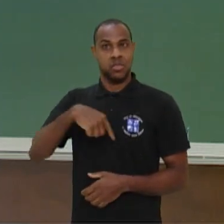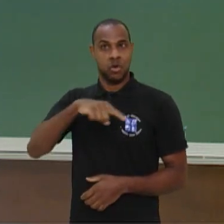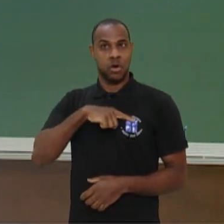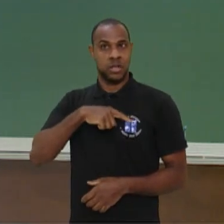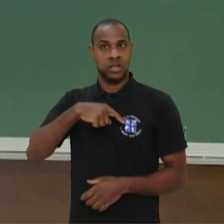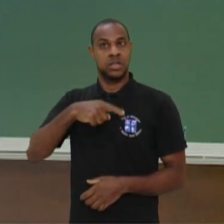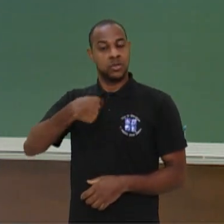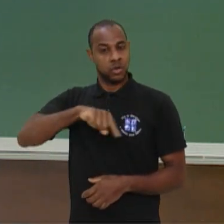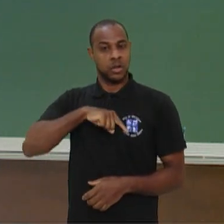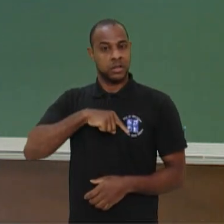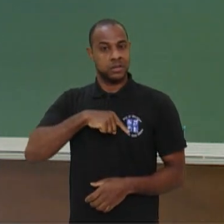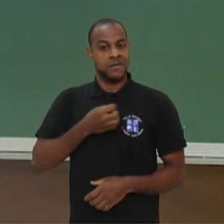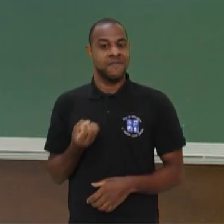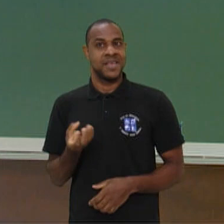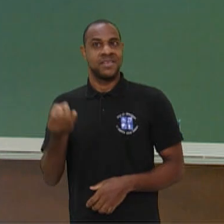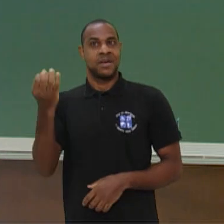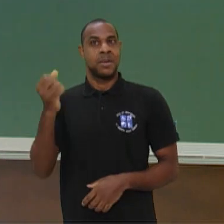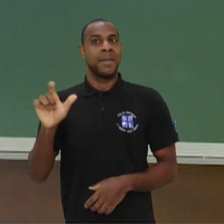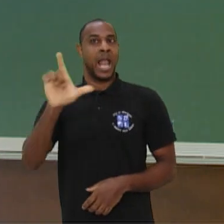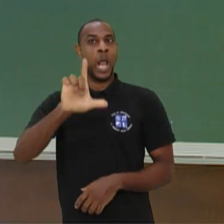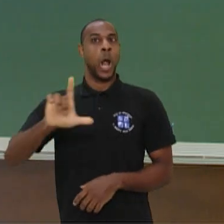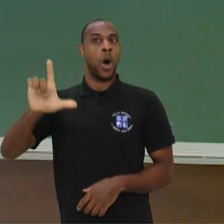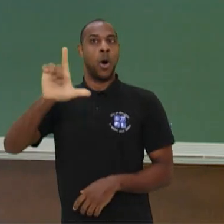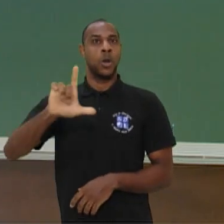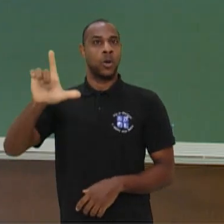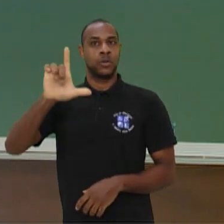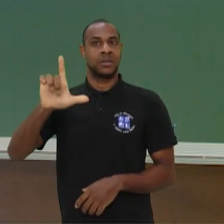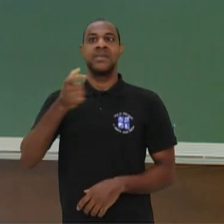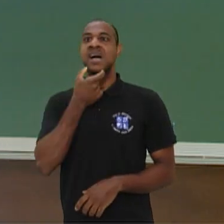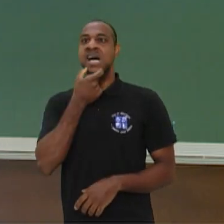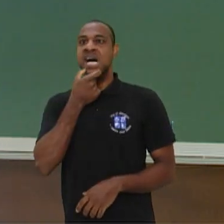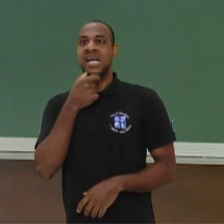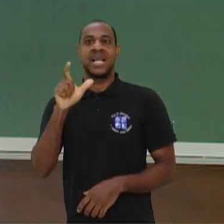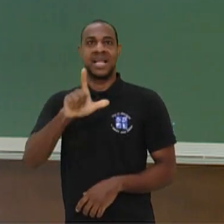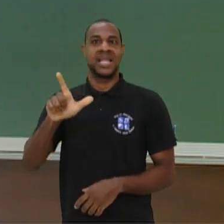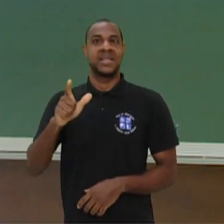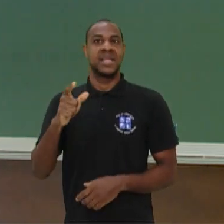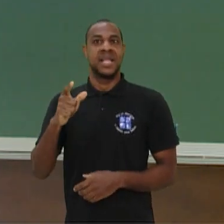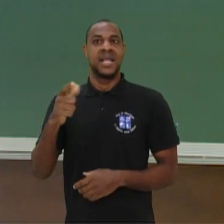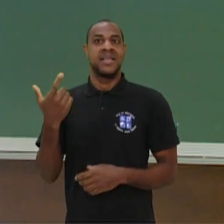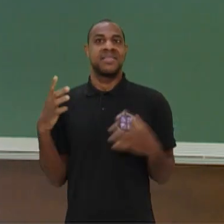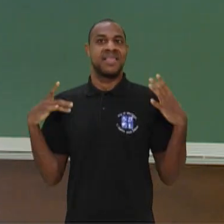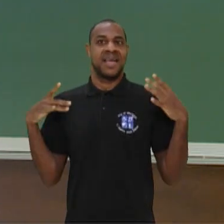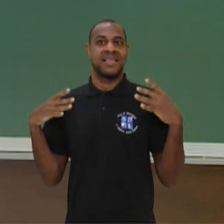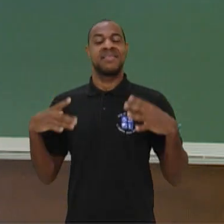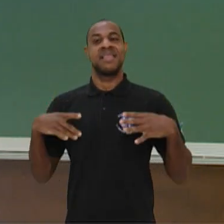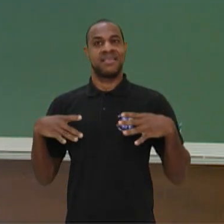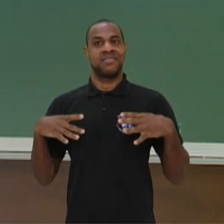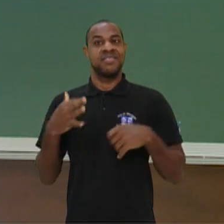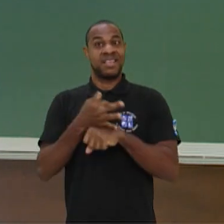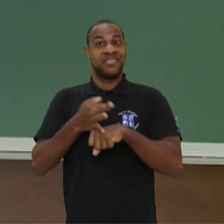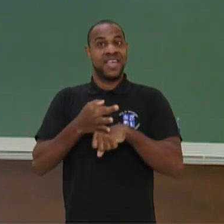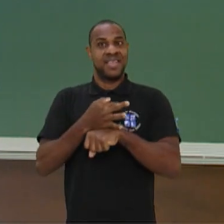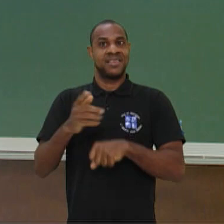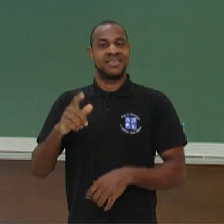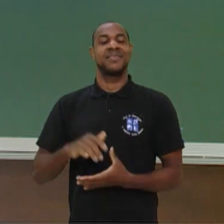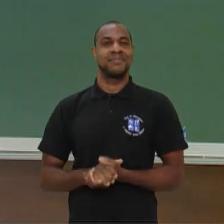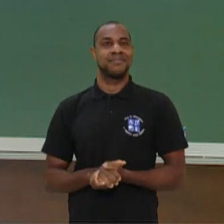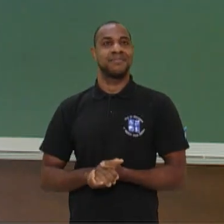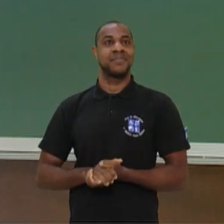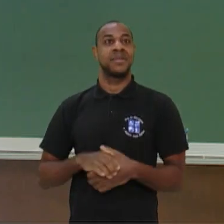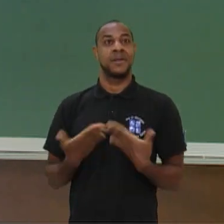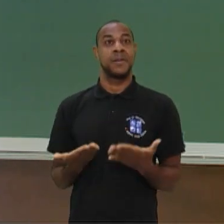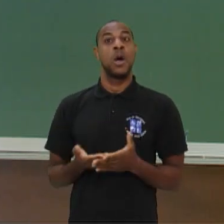Londres nas últimas férias. Então vejam, foi um tempo determinado que isso já aconteceu e a gente já viu isso na aula anterior. O